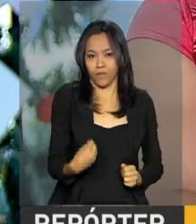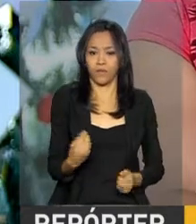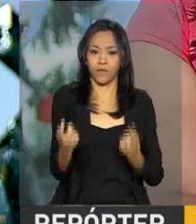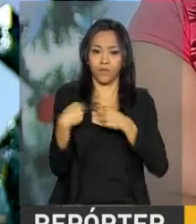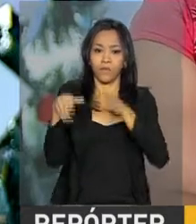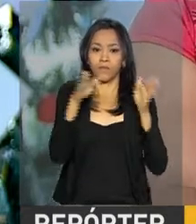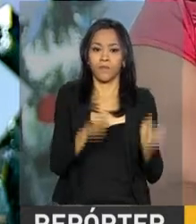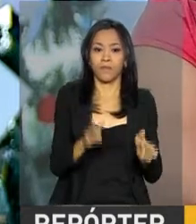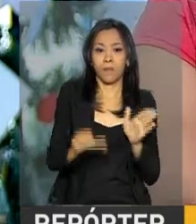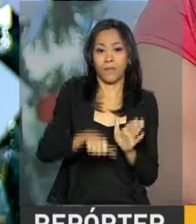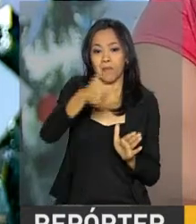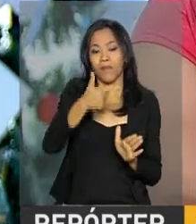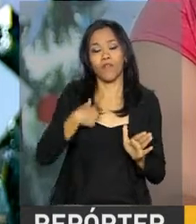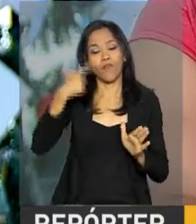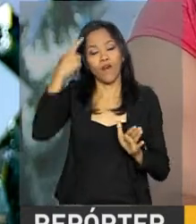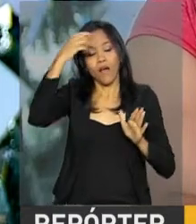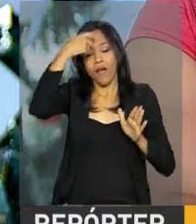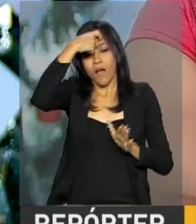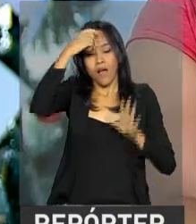vou fazer é relaxar um pouco